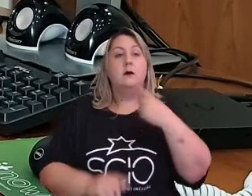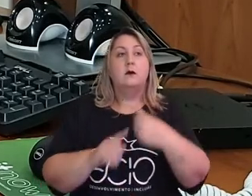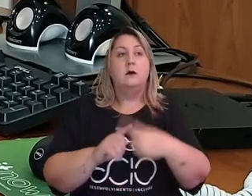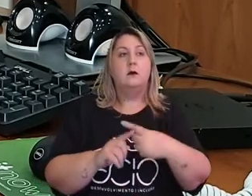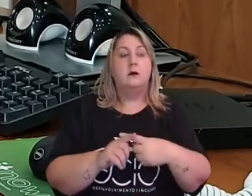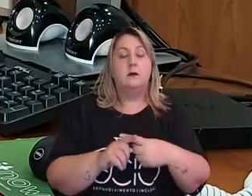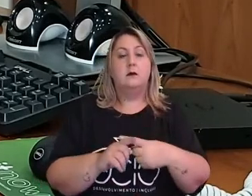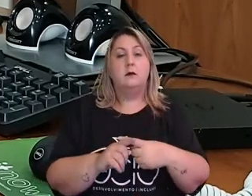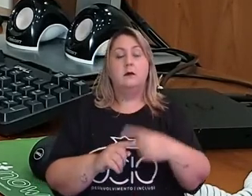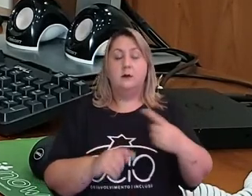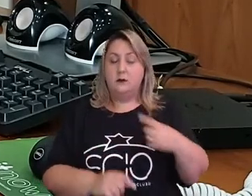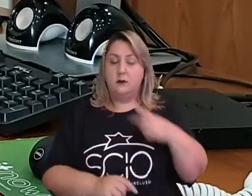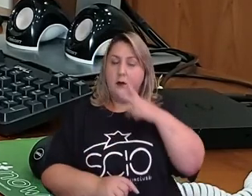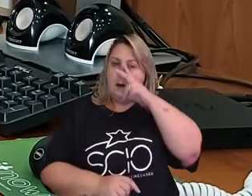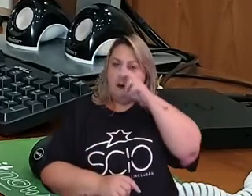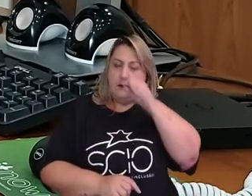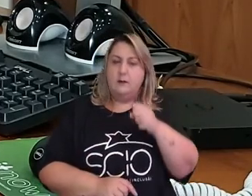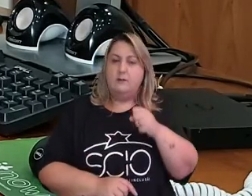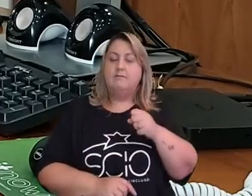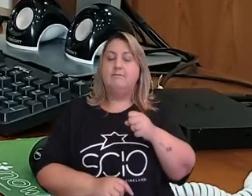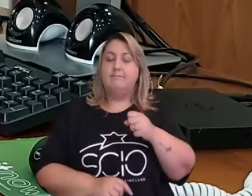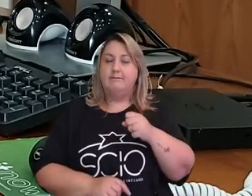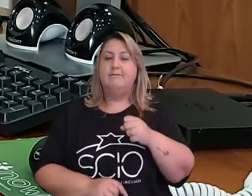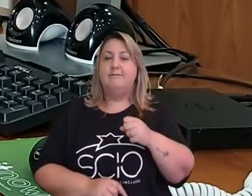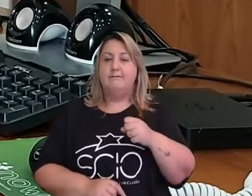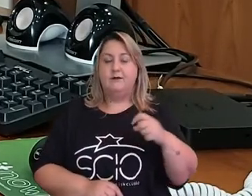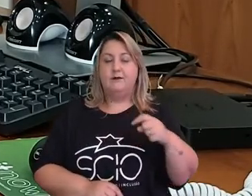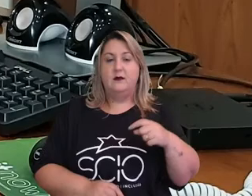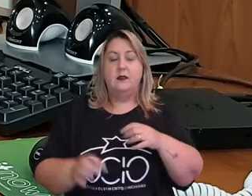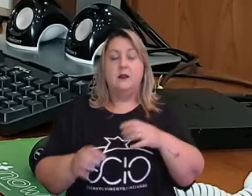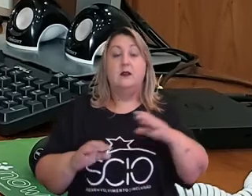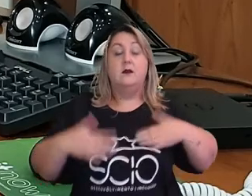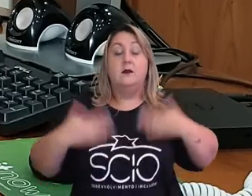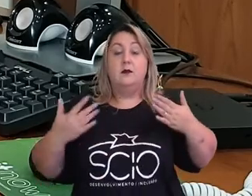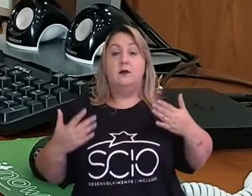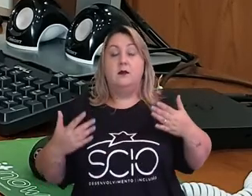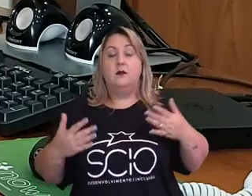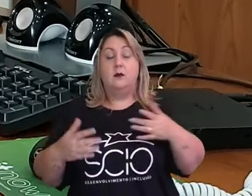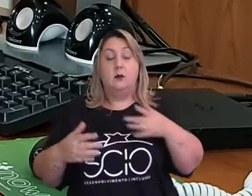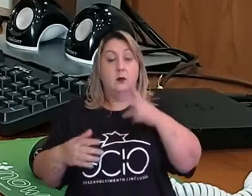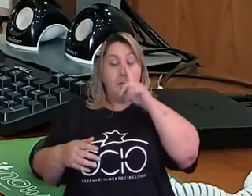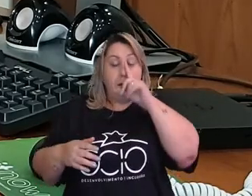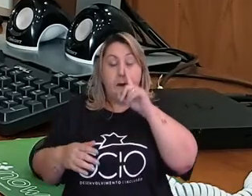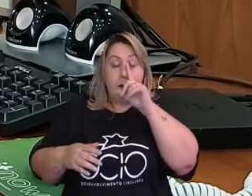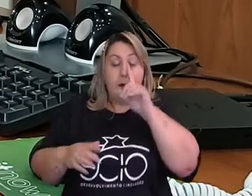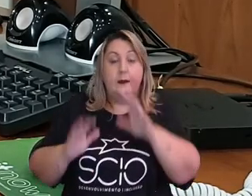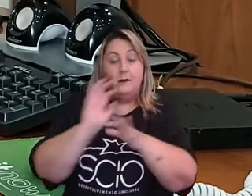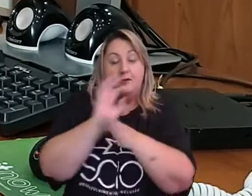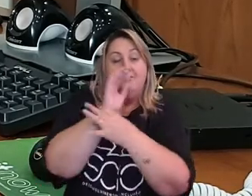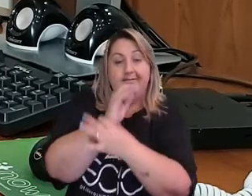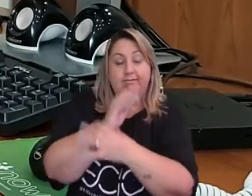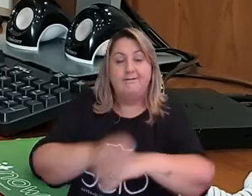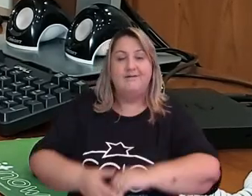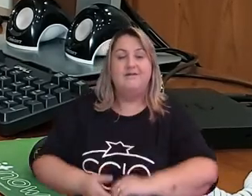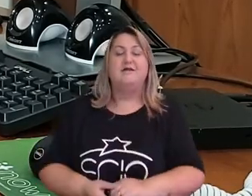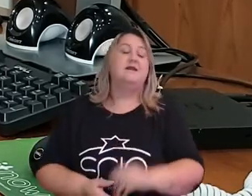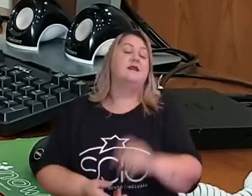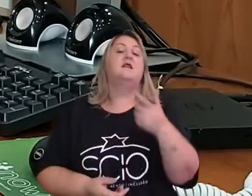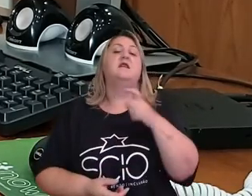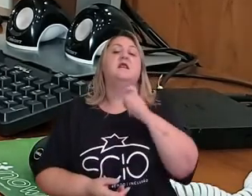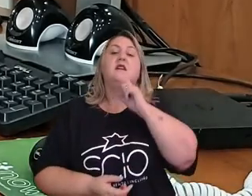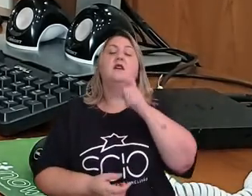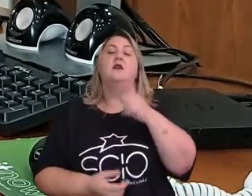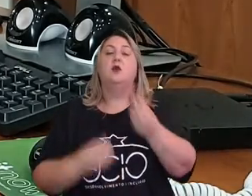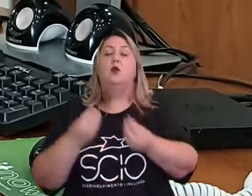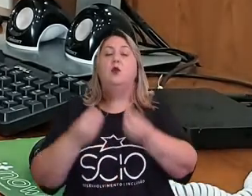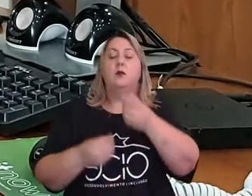né, com o nosso Safety Index, né? E com as nossas frequências de acidentes, são resultados brilhantes, que mostram o empenho do